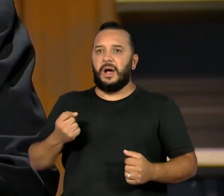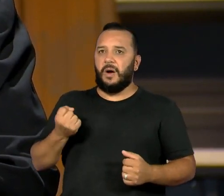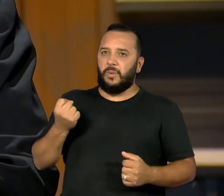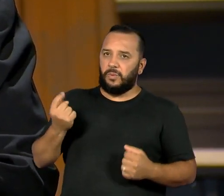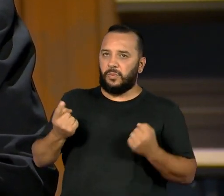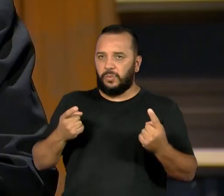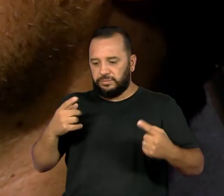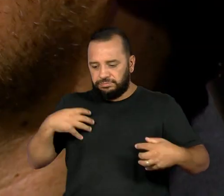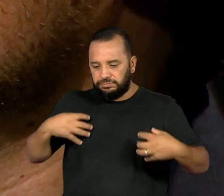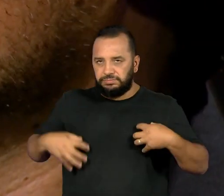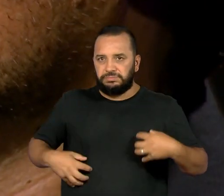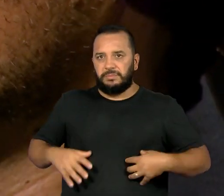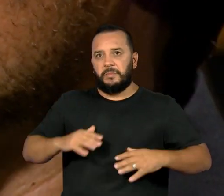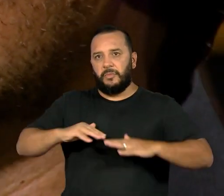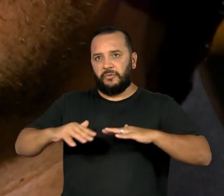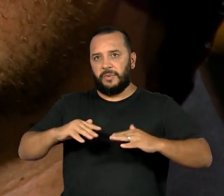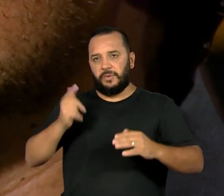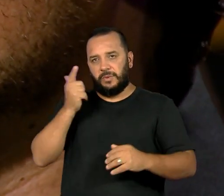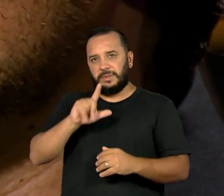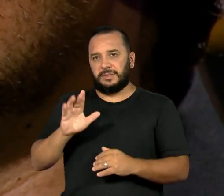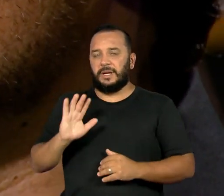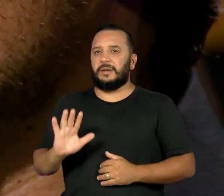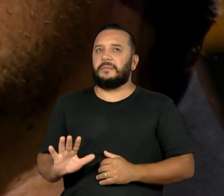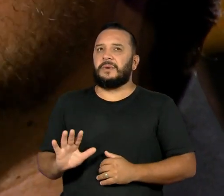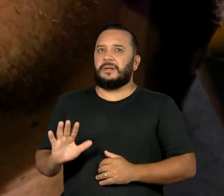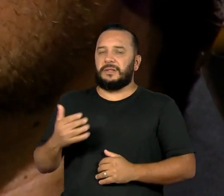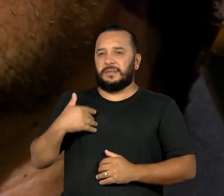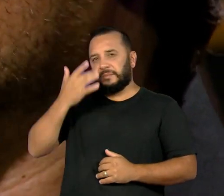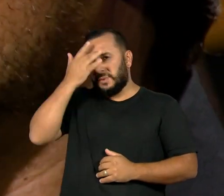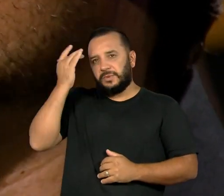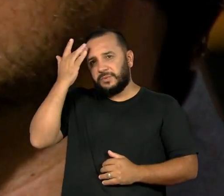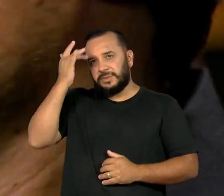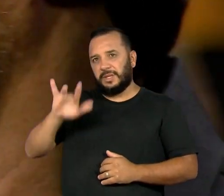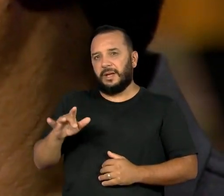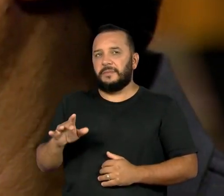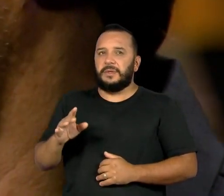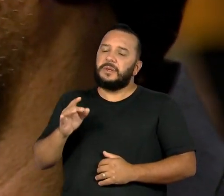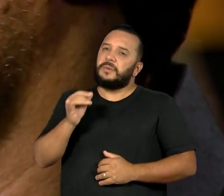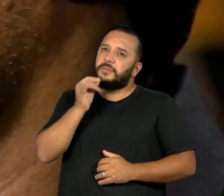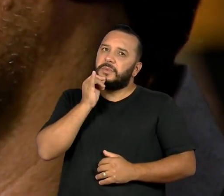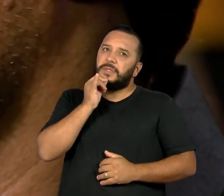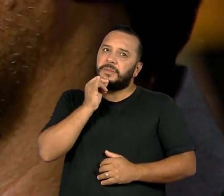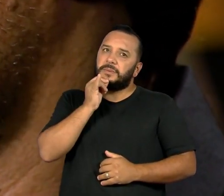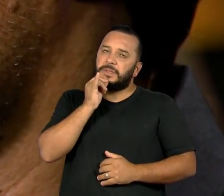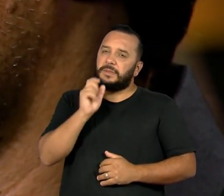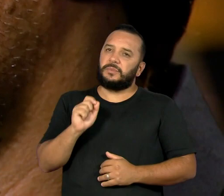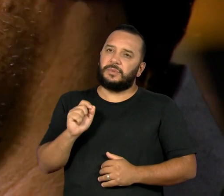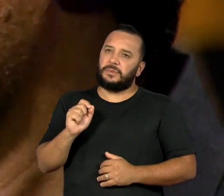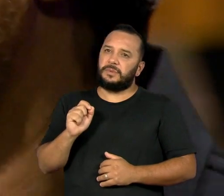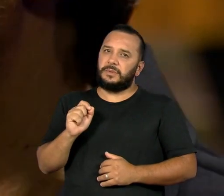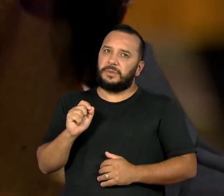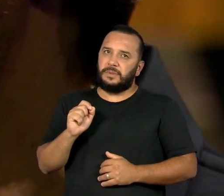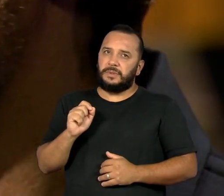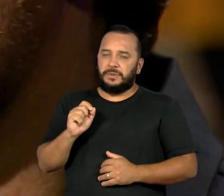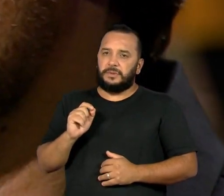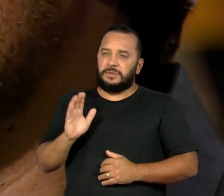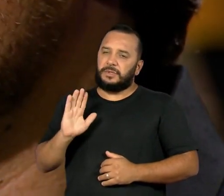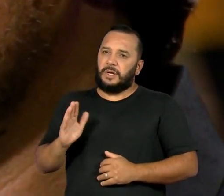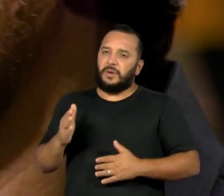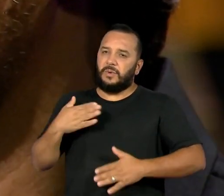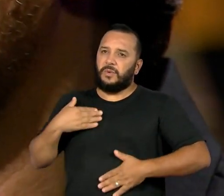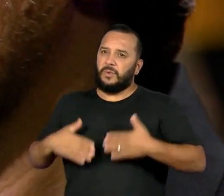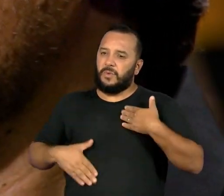continua fazendo, mas até coisas que as pessoas não sabem, mas vamos dizer, a ação física